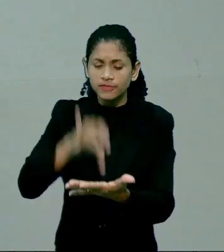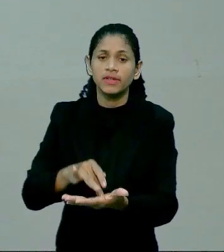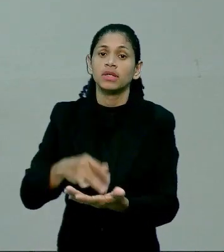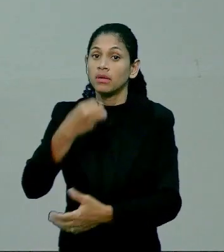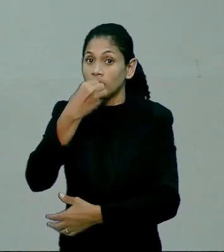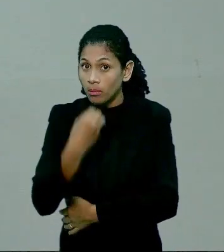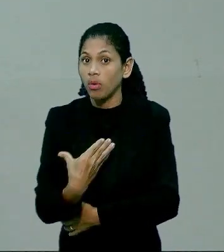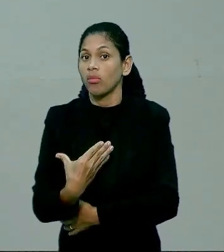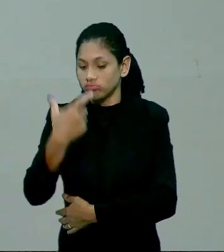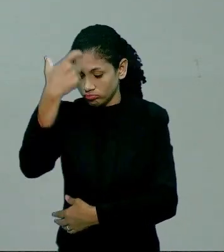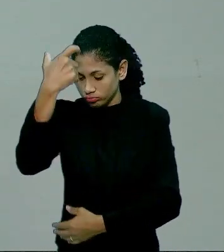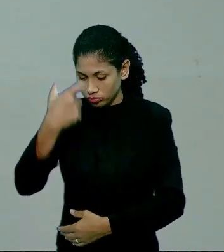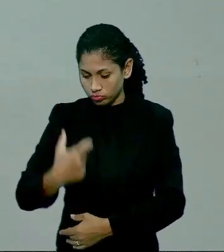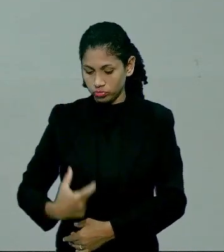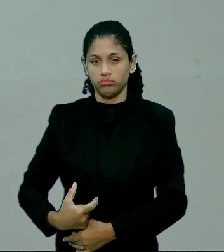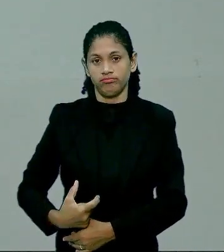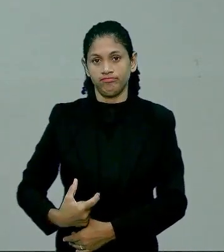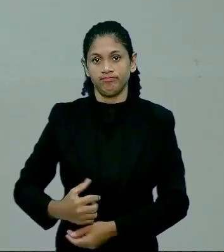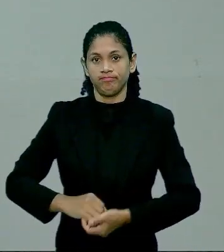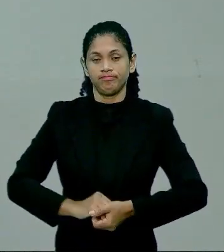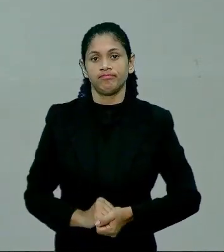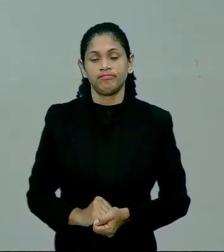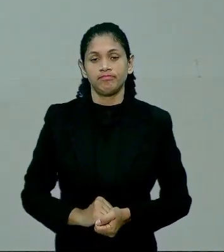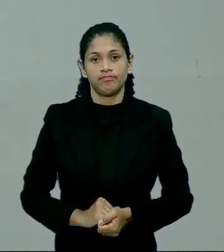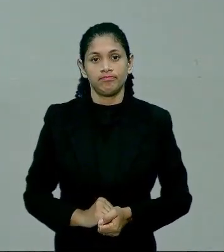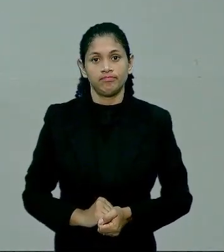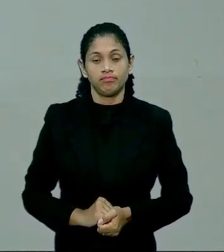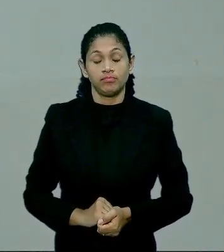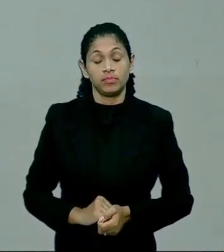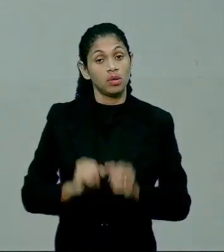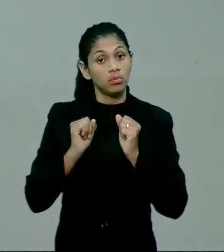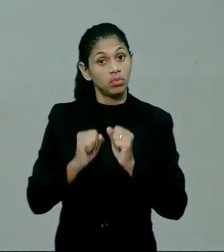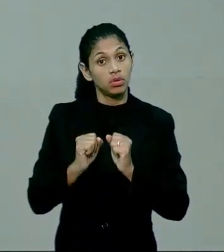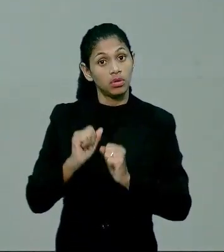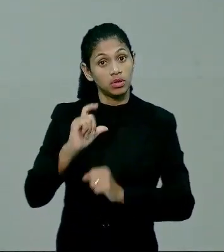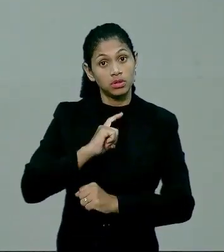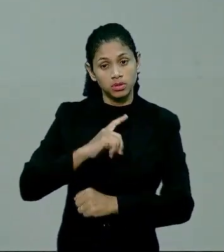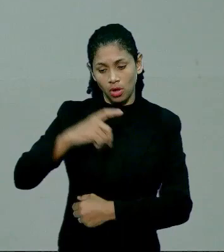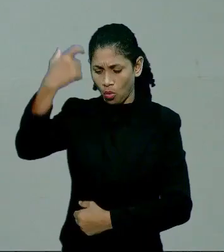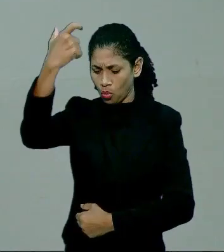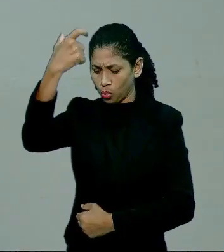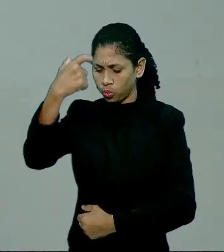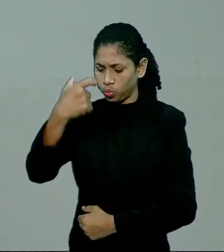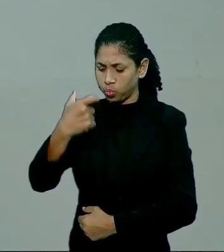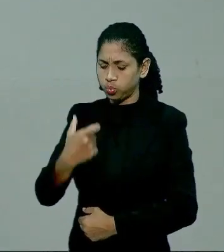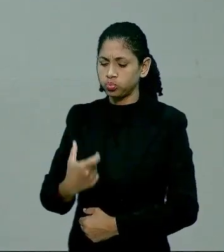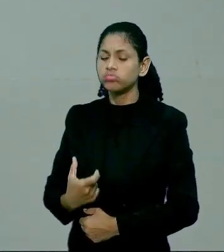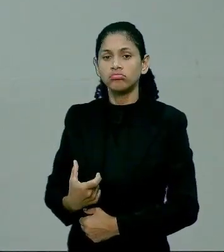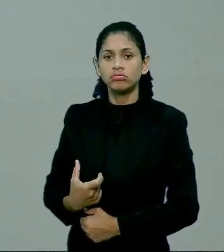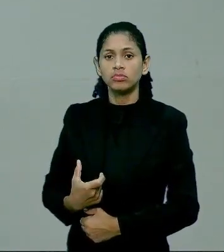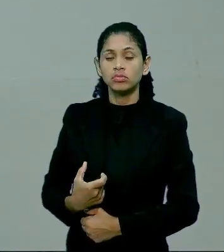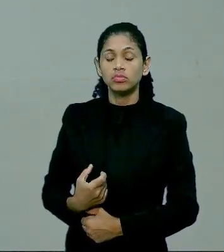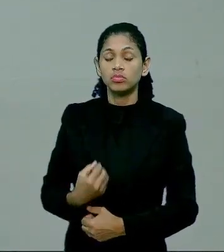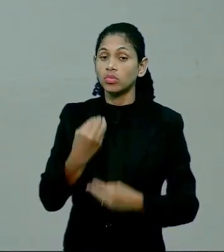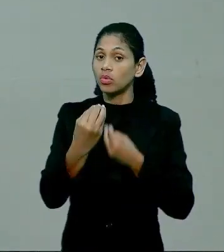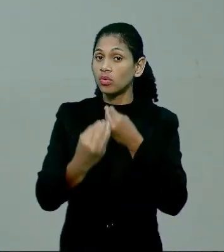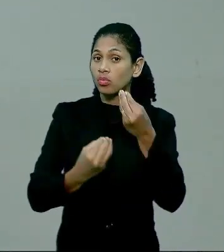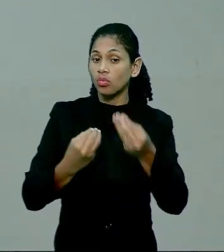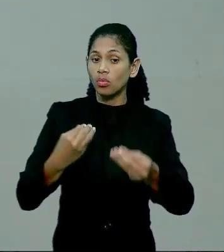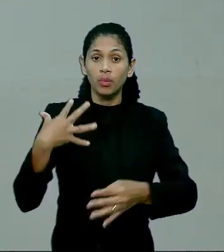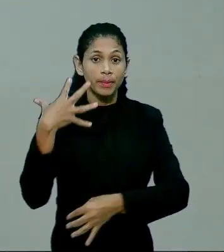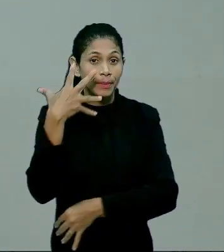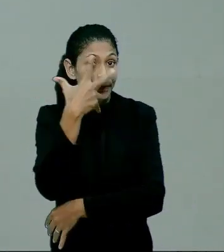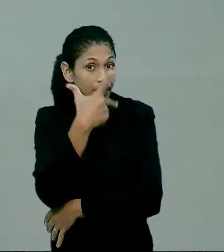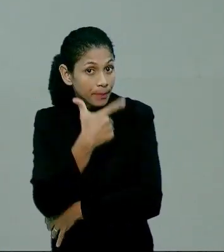ser. Lembrando que se a gente pode ter o ser como belo a partir do momento em que ele em